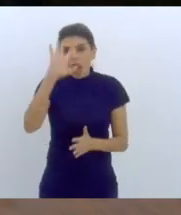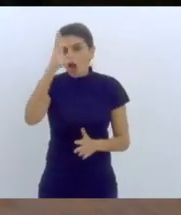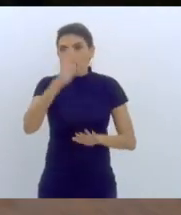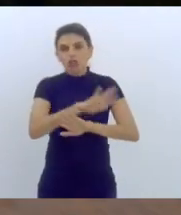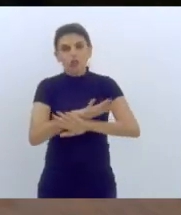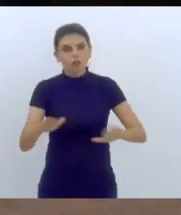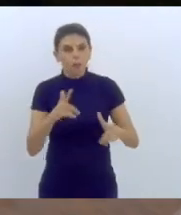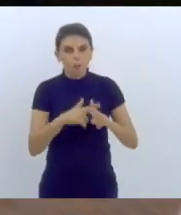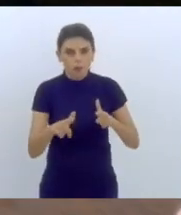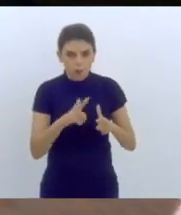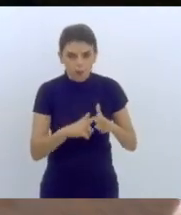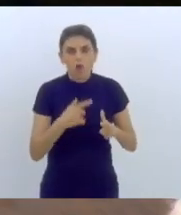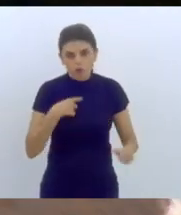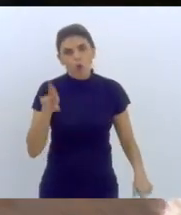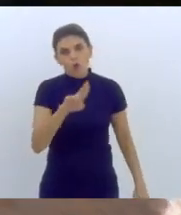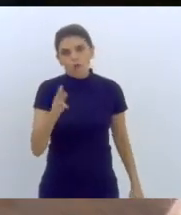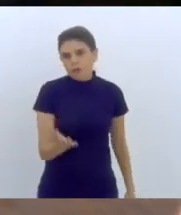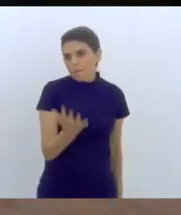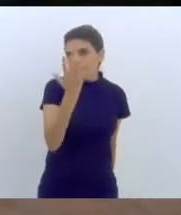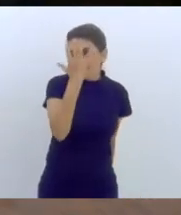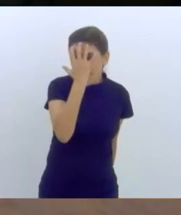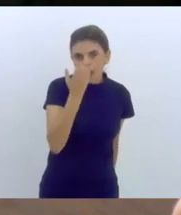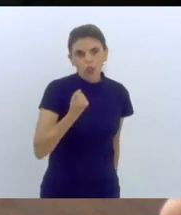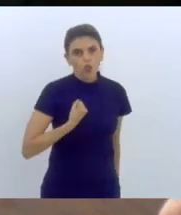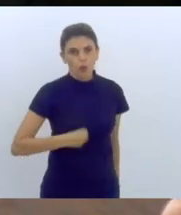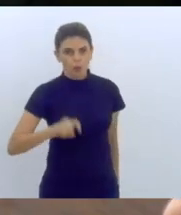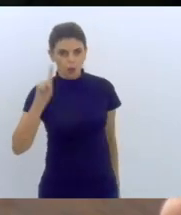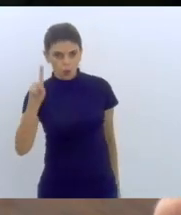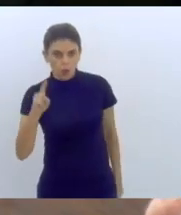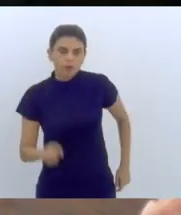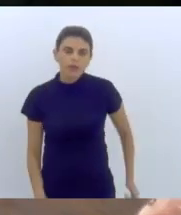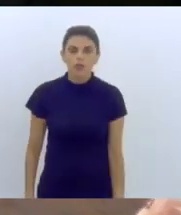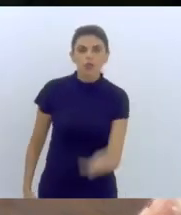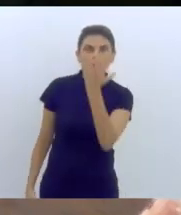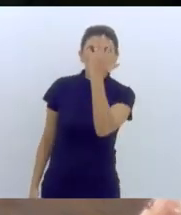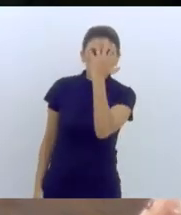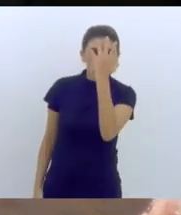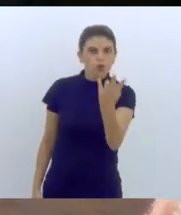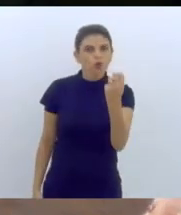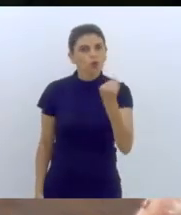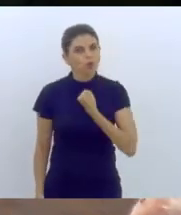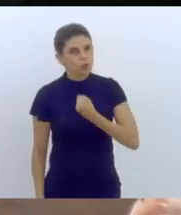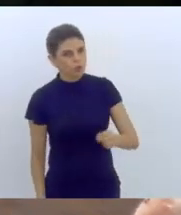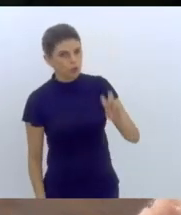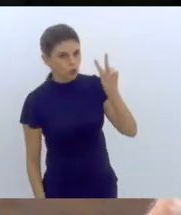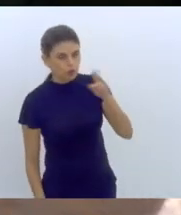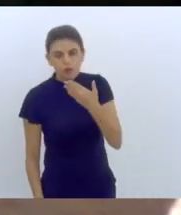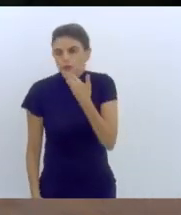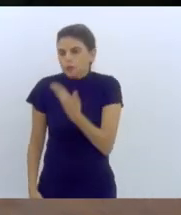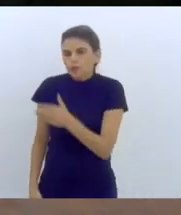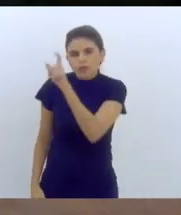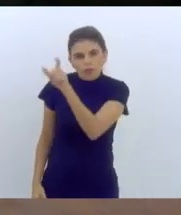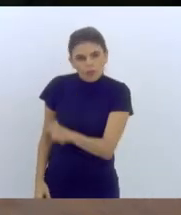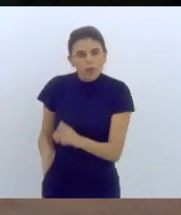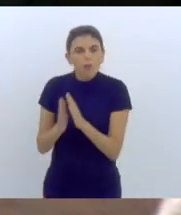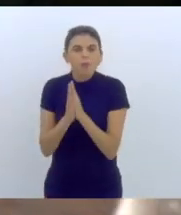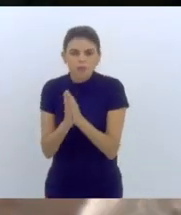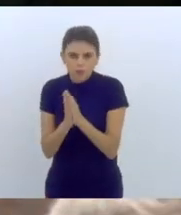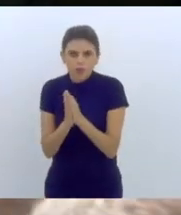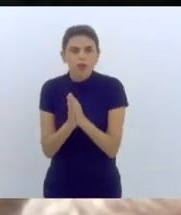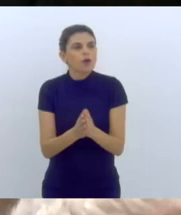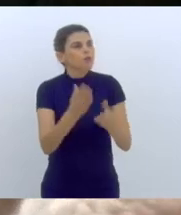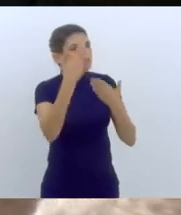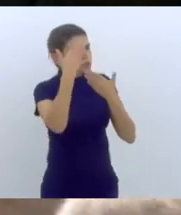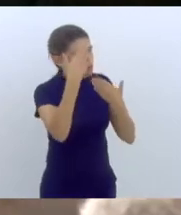É colocar a máscara número 1 ao nobre deputado para que caminhe para a conclusão. A máscara número 2, presidente.